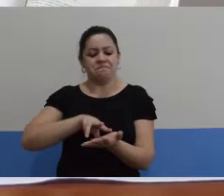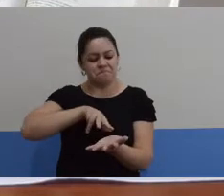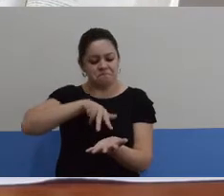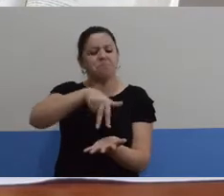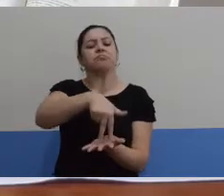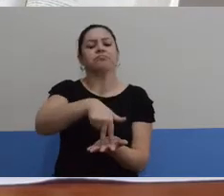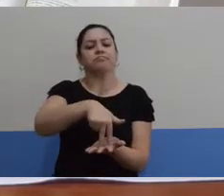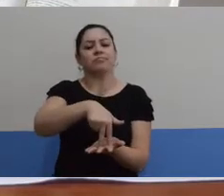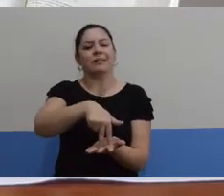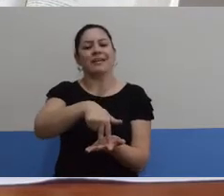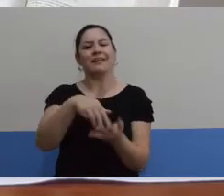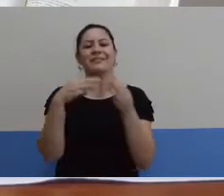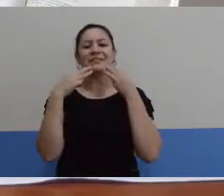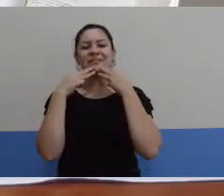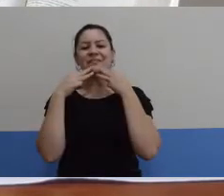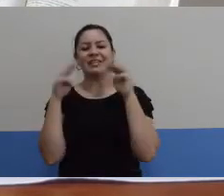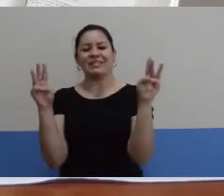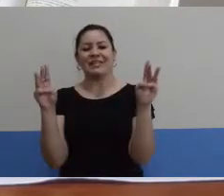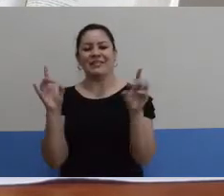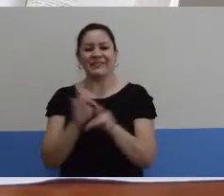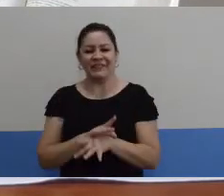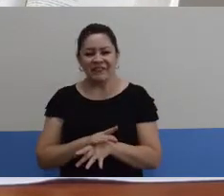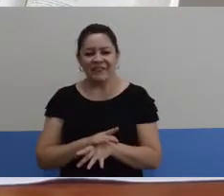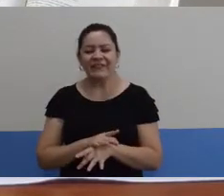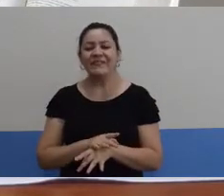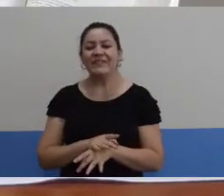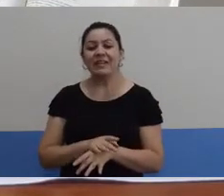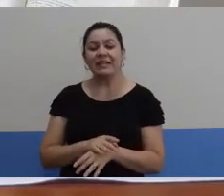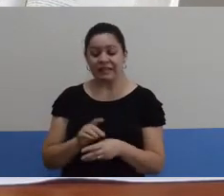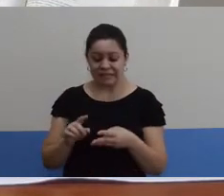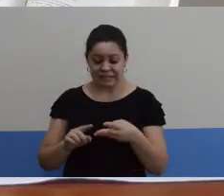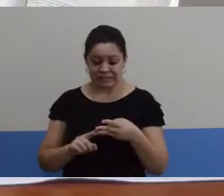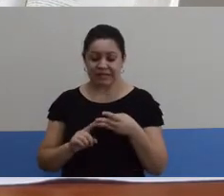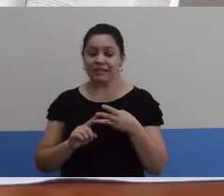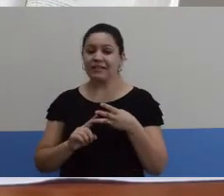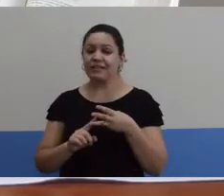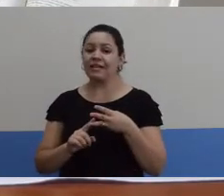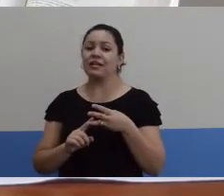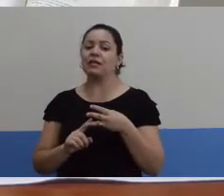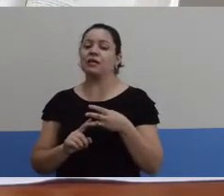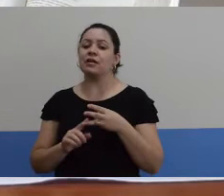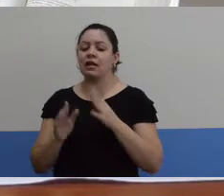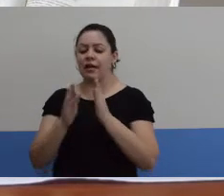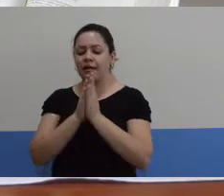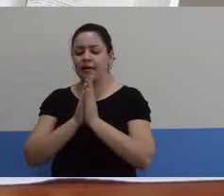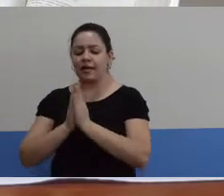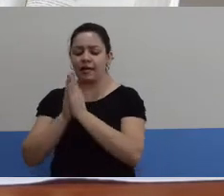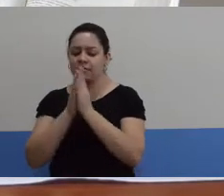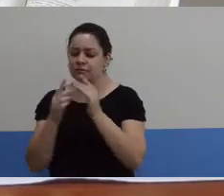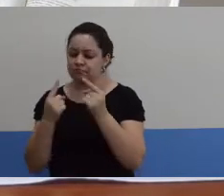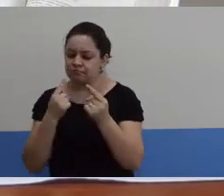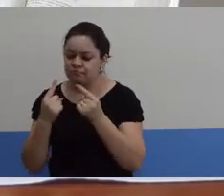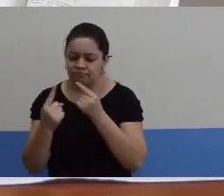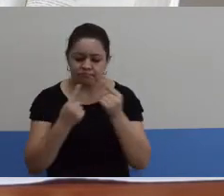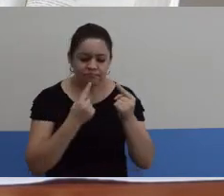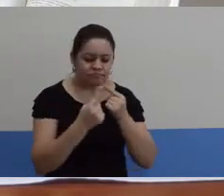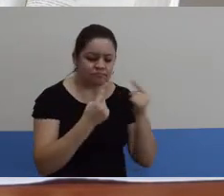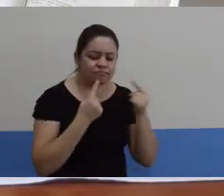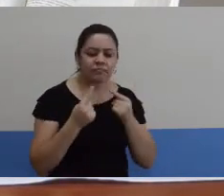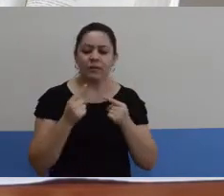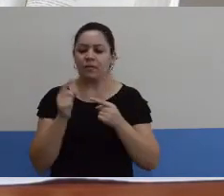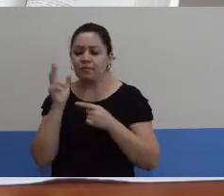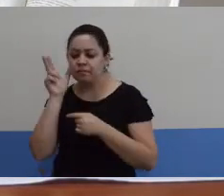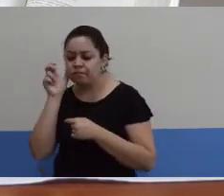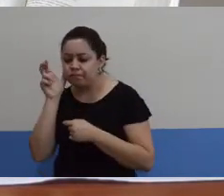Ora, tudo aquilo que se reza, tudo aquilo que se escuta e dialoga, tudo aquilo que se faz discernimento e